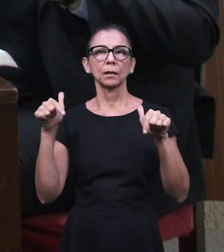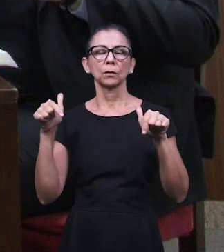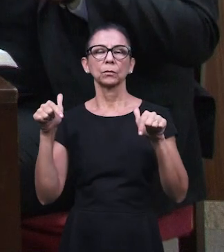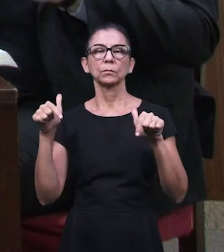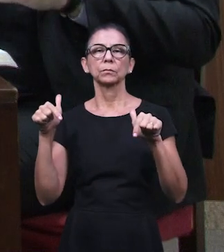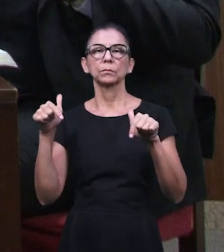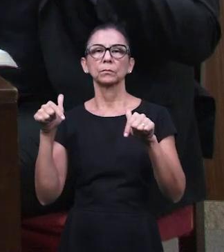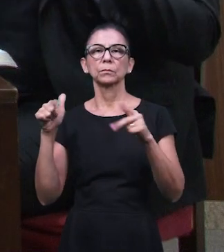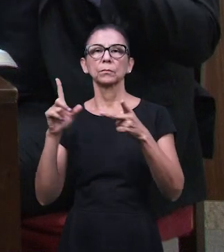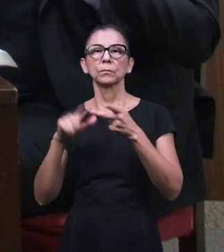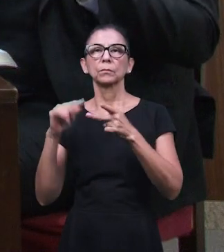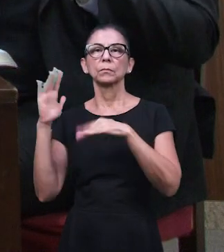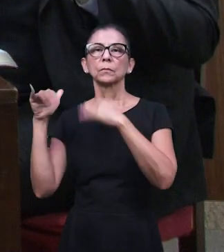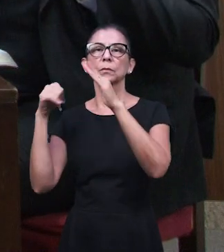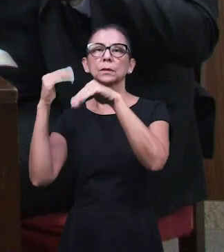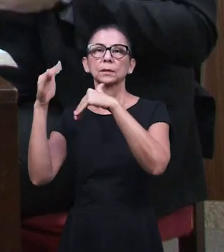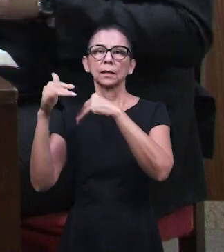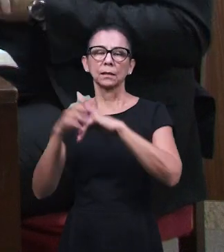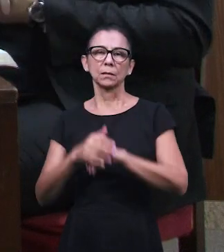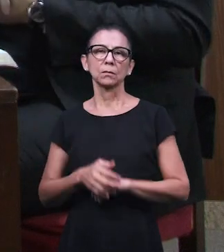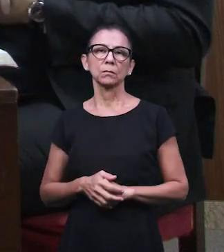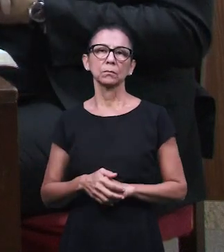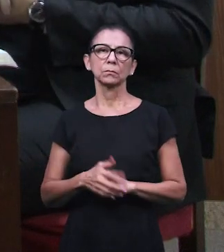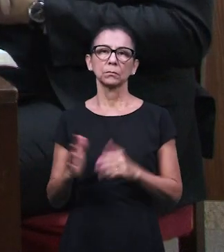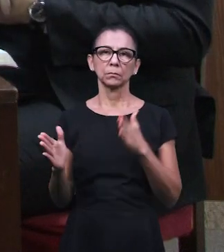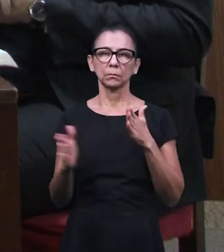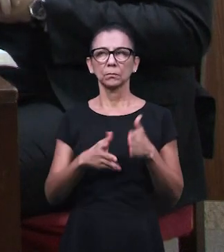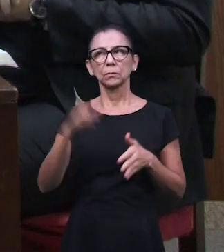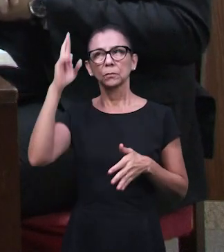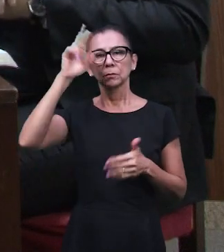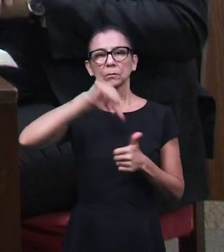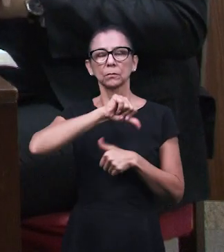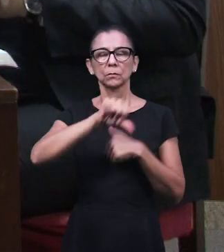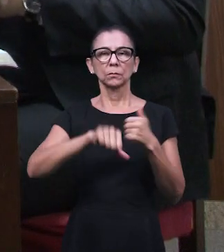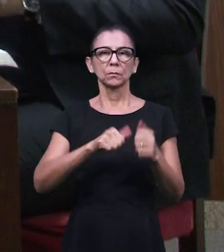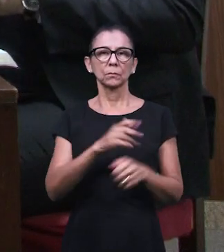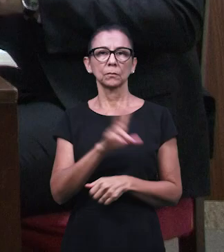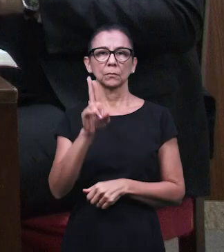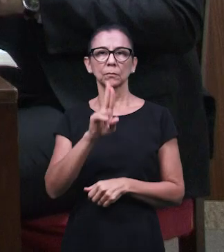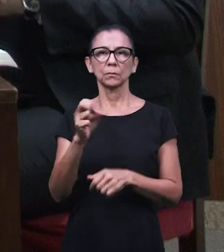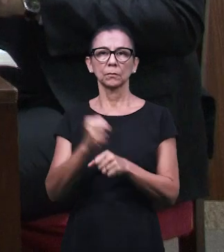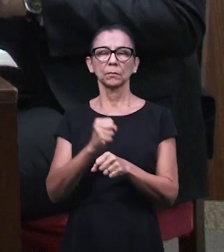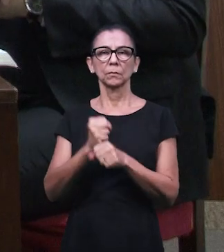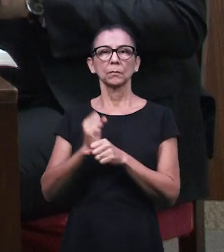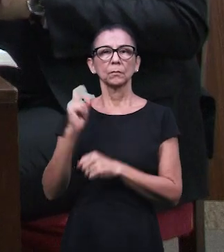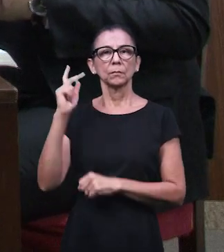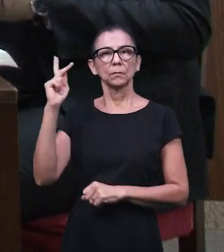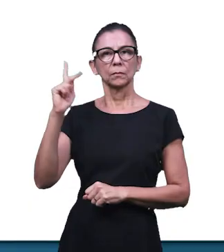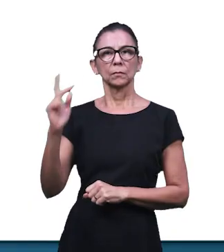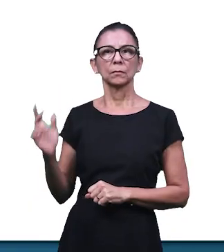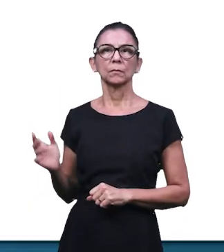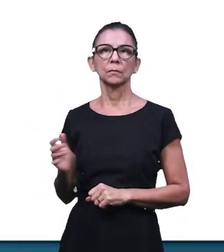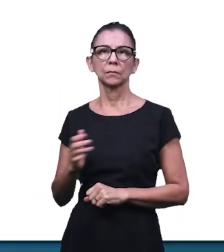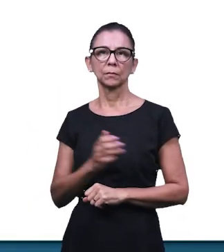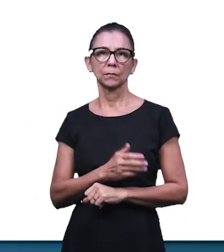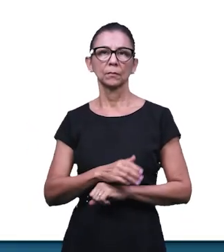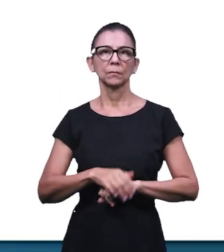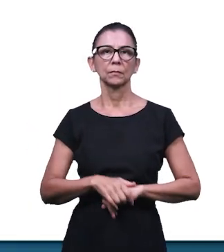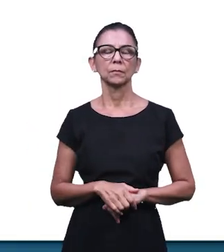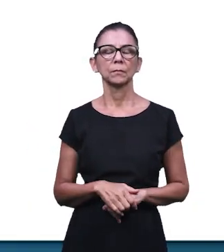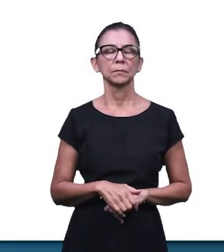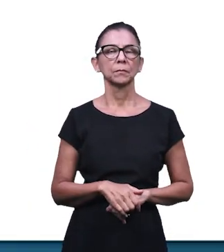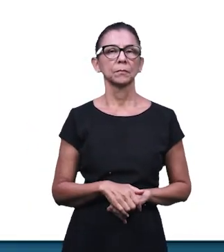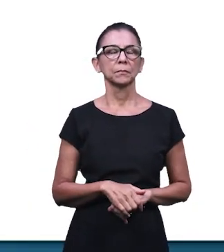nos transforma para sermos usados na sua obra. Glória a Deus, né? Nós vamos à nossa sétima pergunta. A igreja